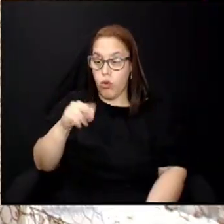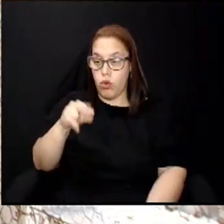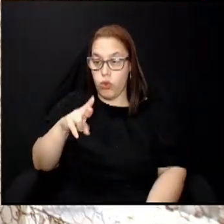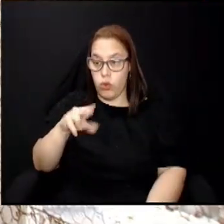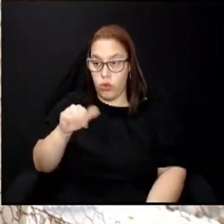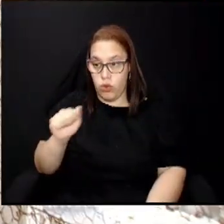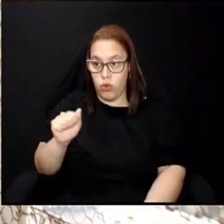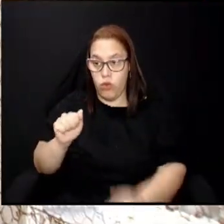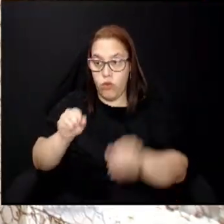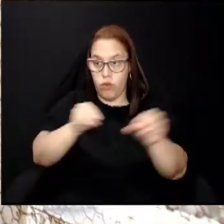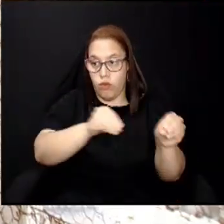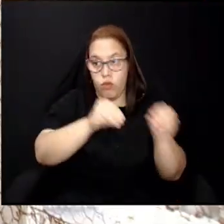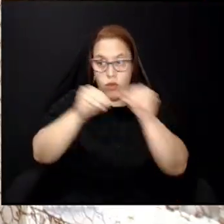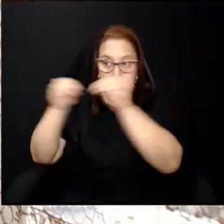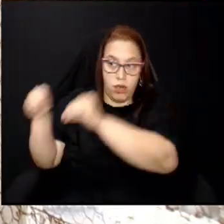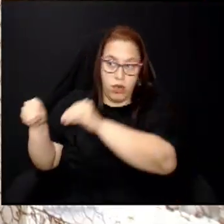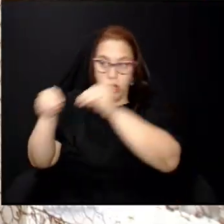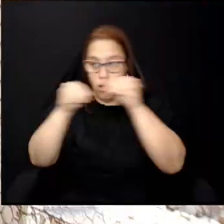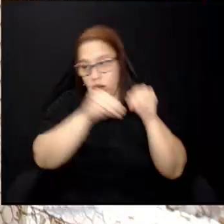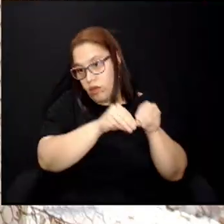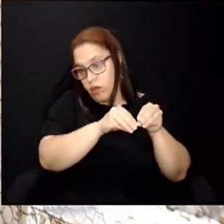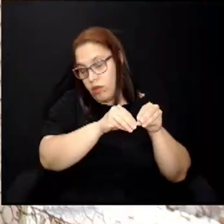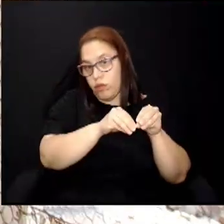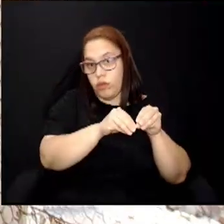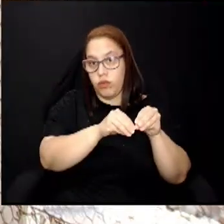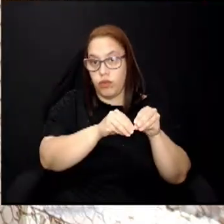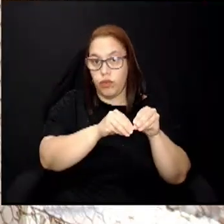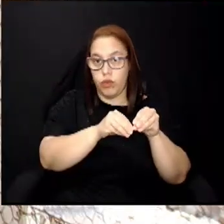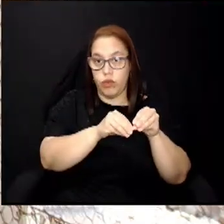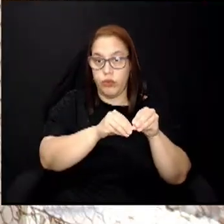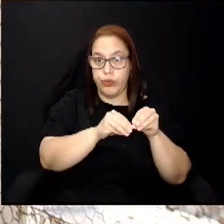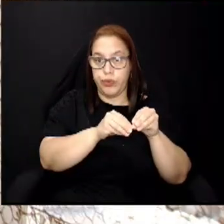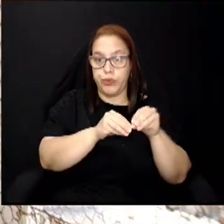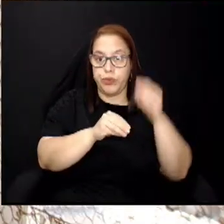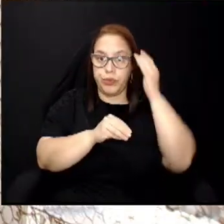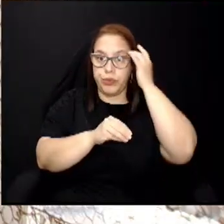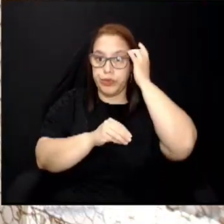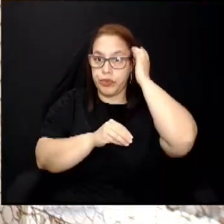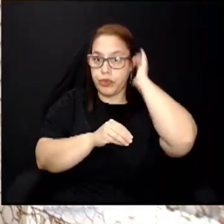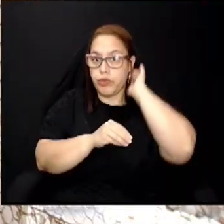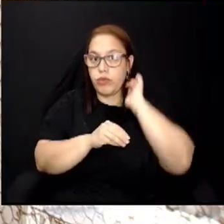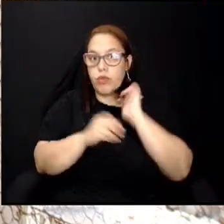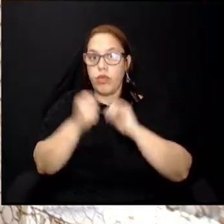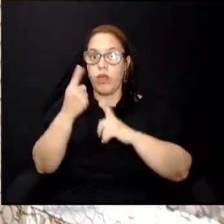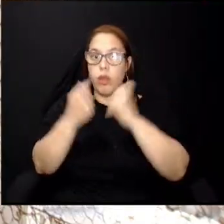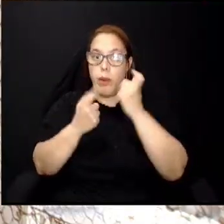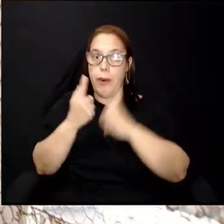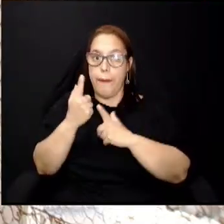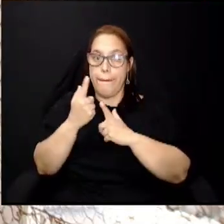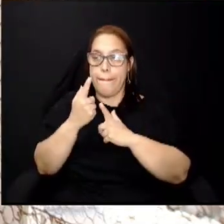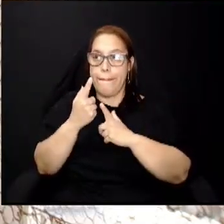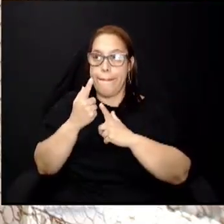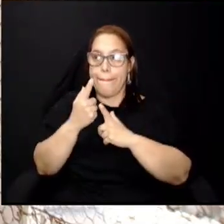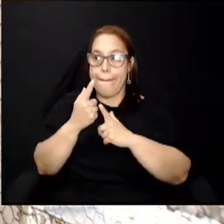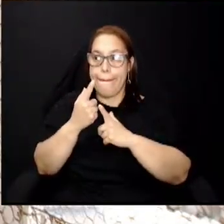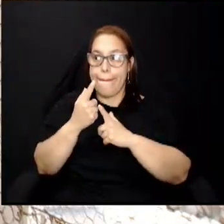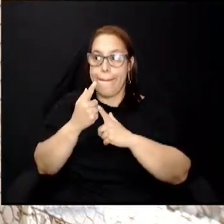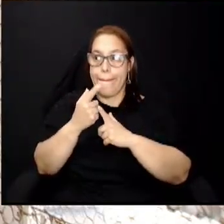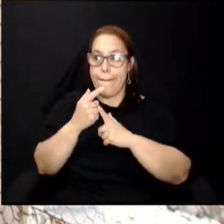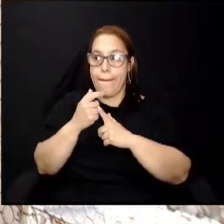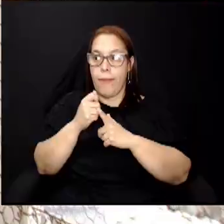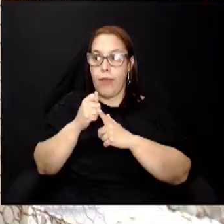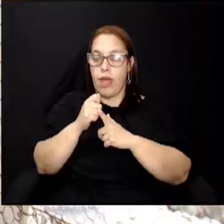do Sudeste, né? No Sudeste a gente tem ainda algumas criações para fornecimento de alevinos, então a parte de